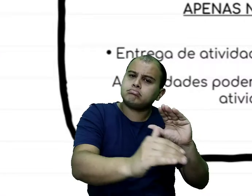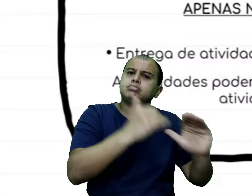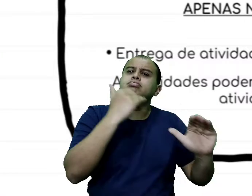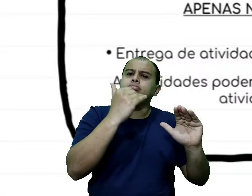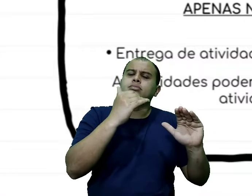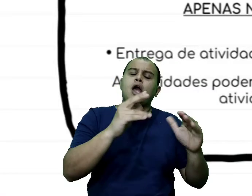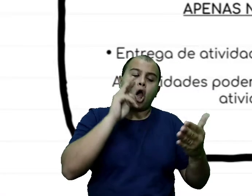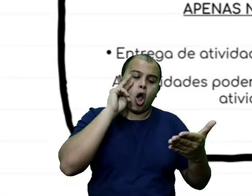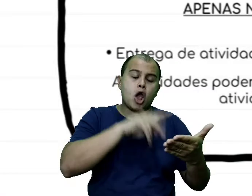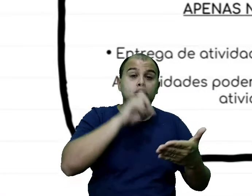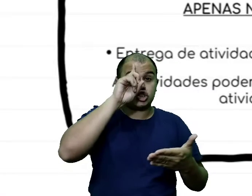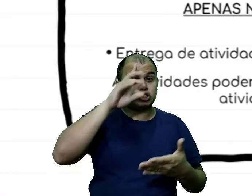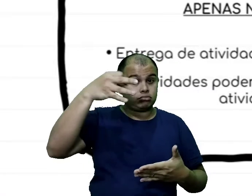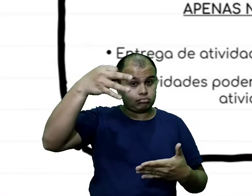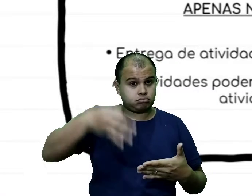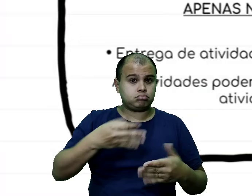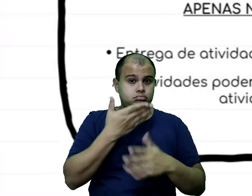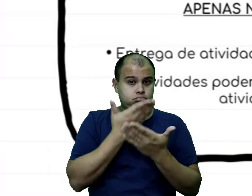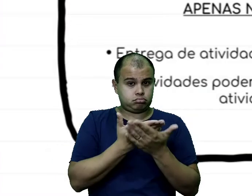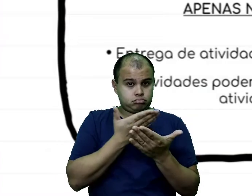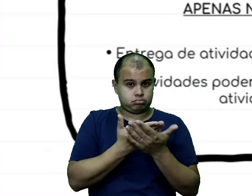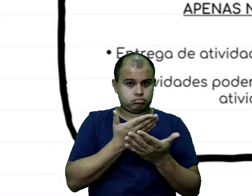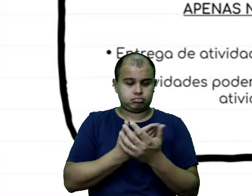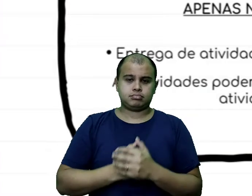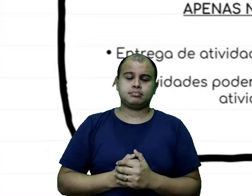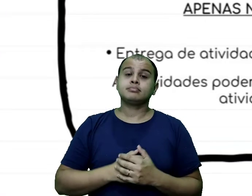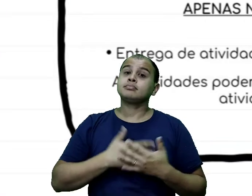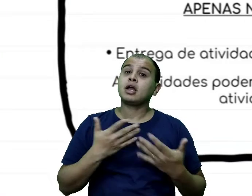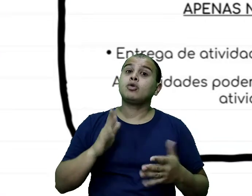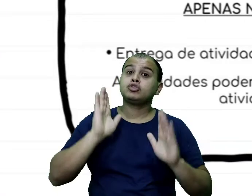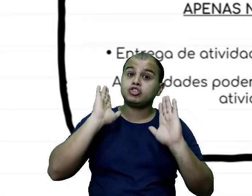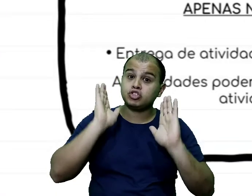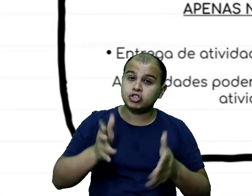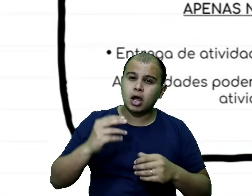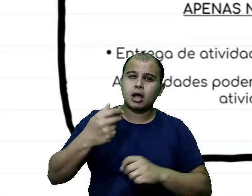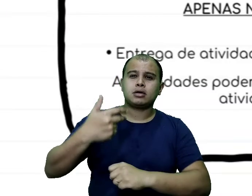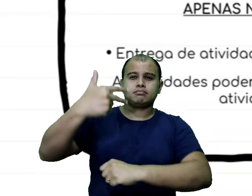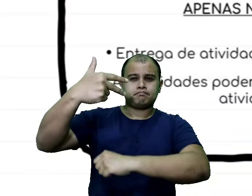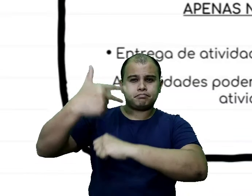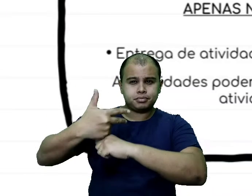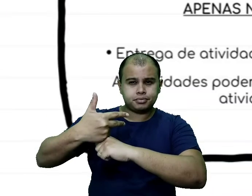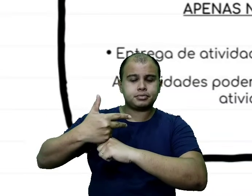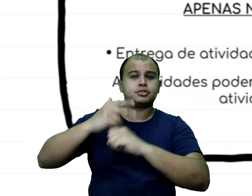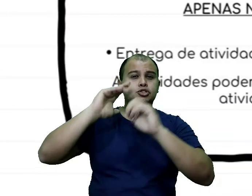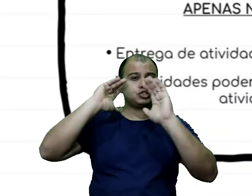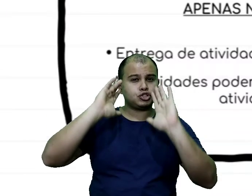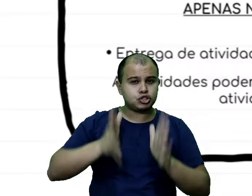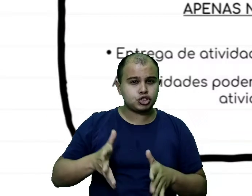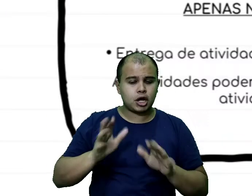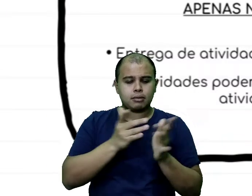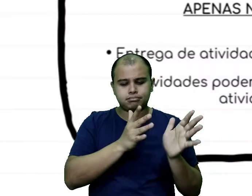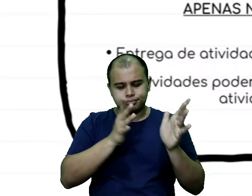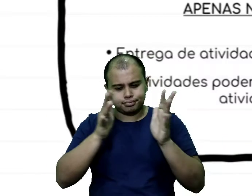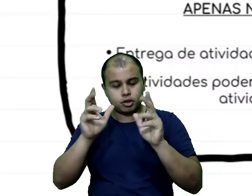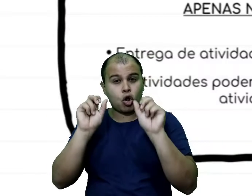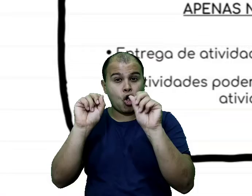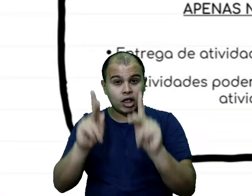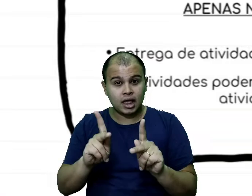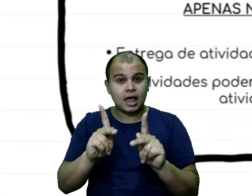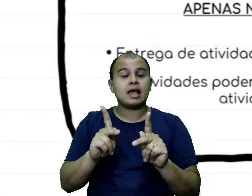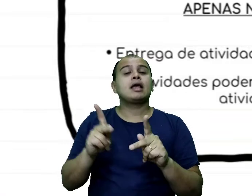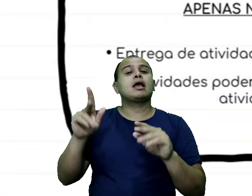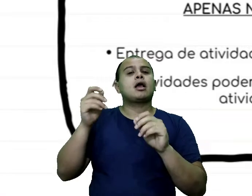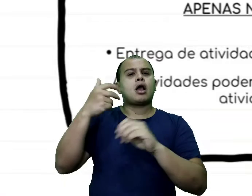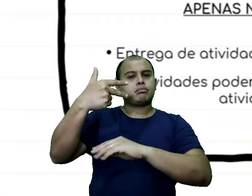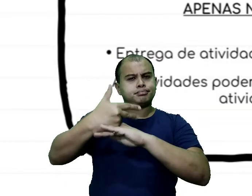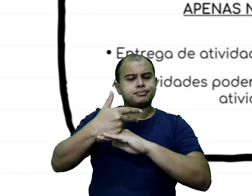for algo que dê para esperar, pode postar no grupo, que no dia da aula a gente olha. Então, fez a atividade, fez o registro, guarda